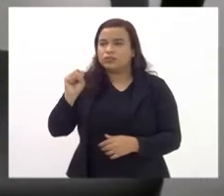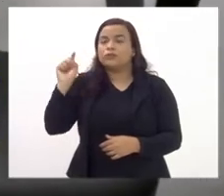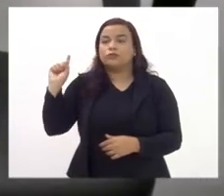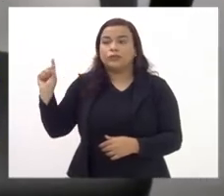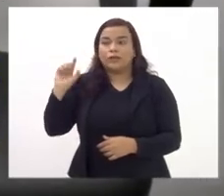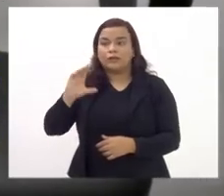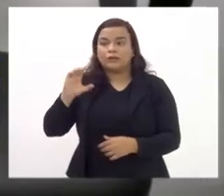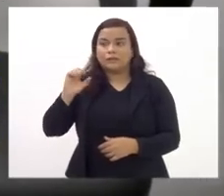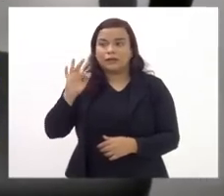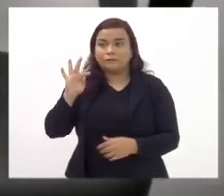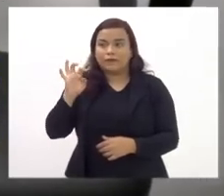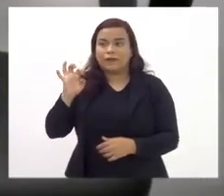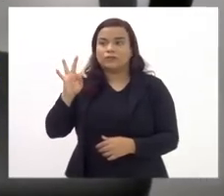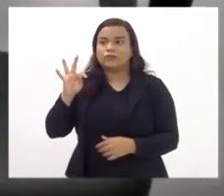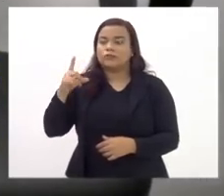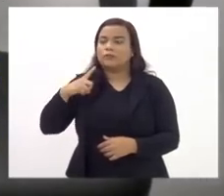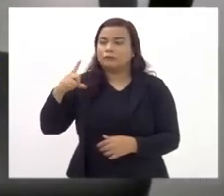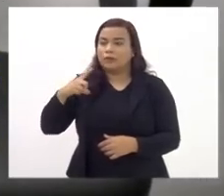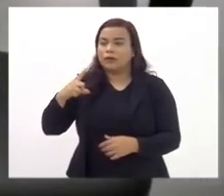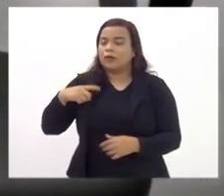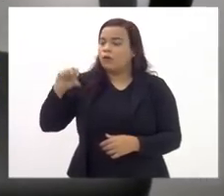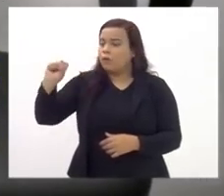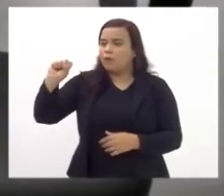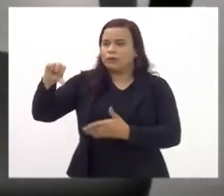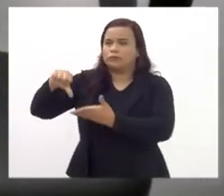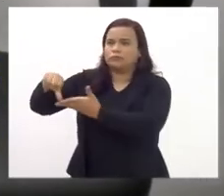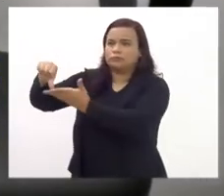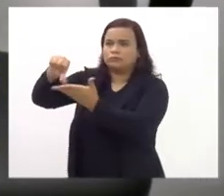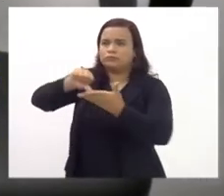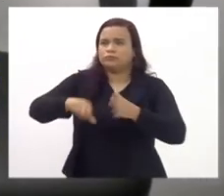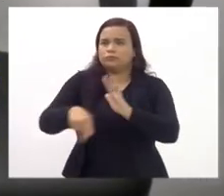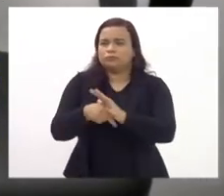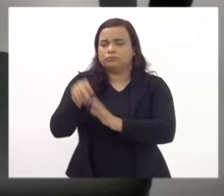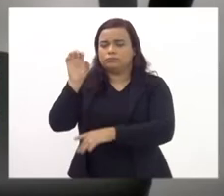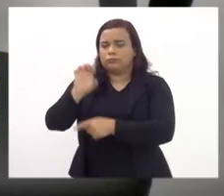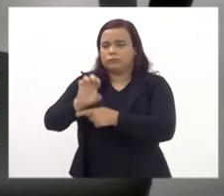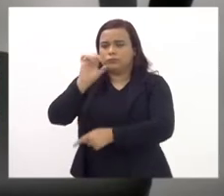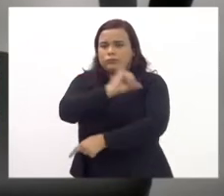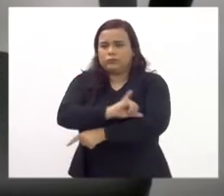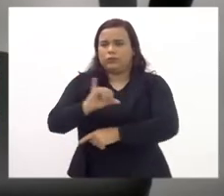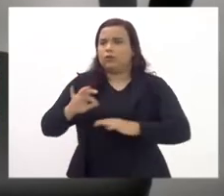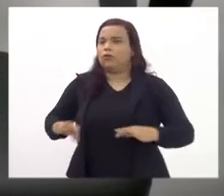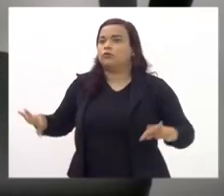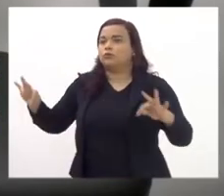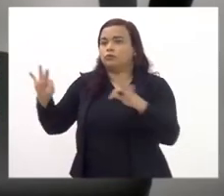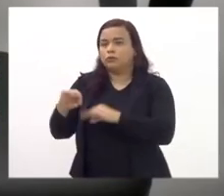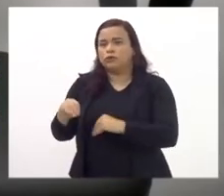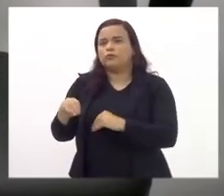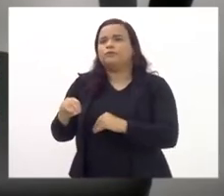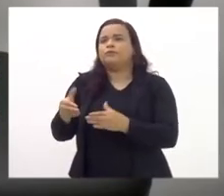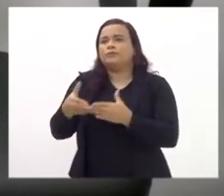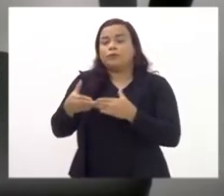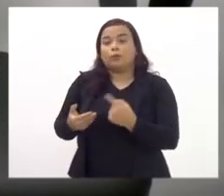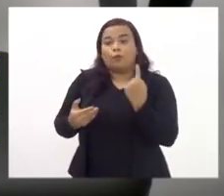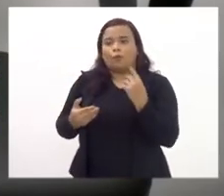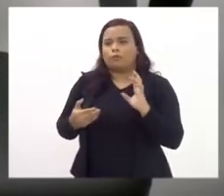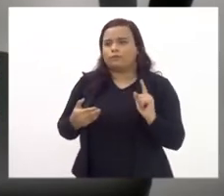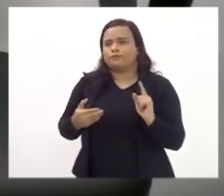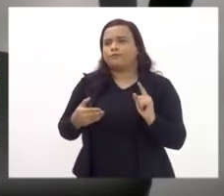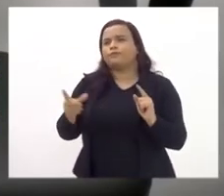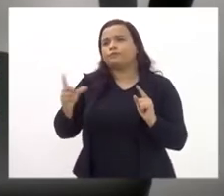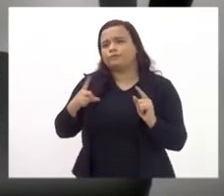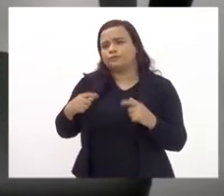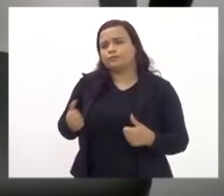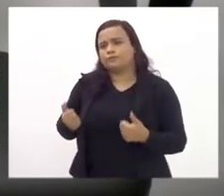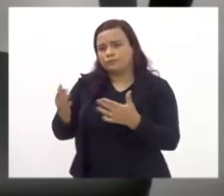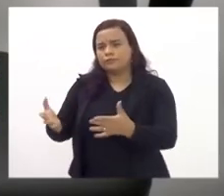do Rio de Janeiro, e todos eles, com exceção de um, oferecem cursos de nível subsequente e concomitante, no caso de